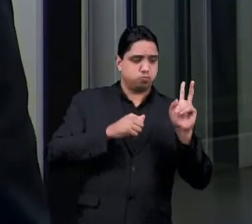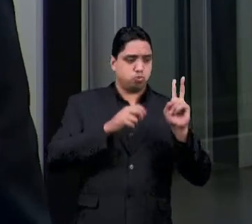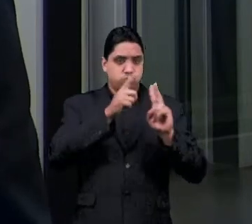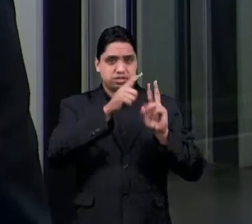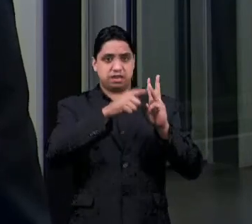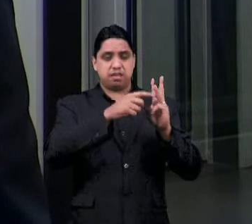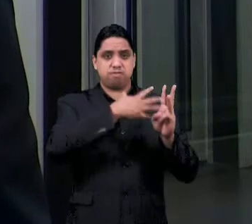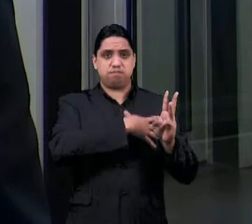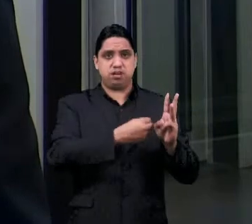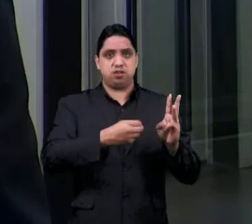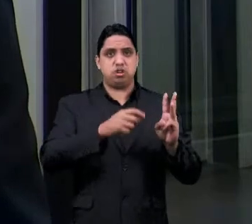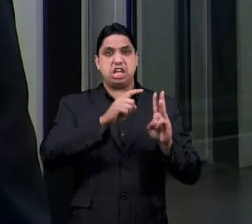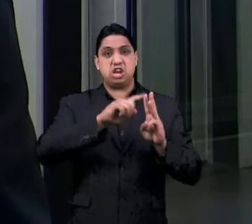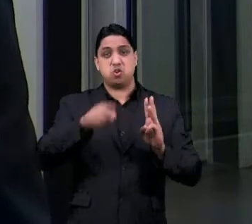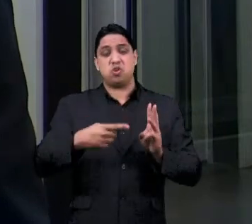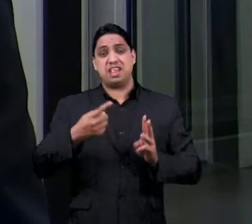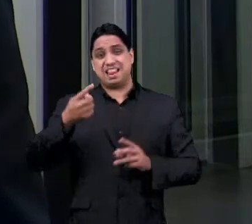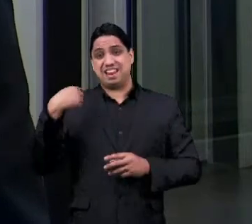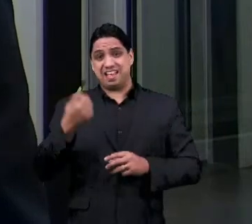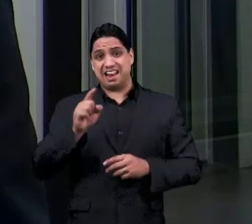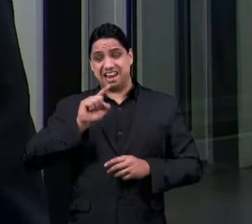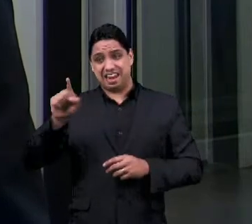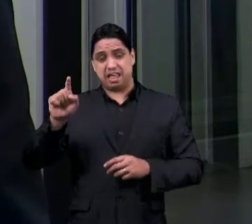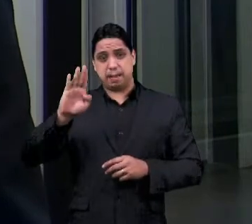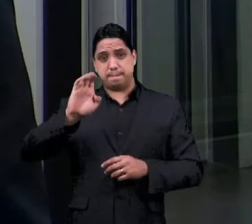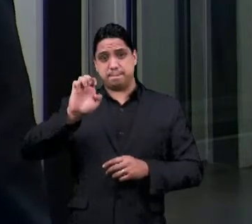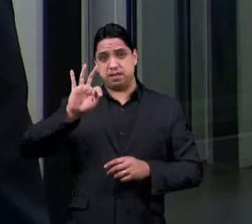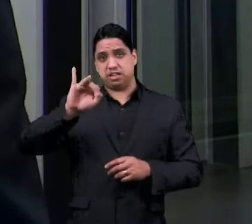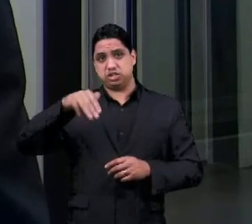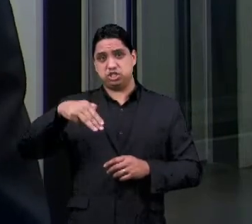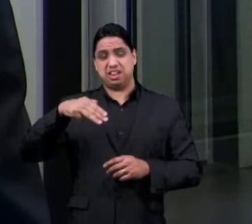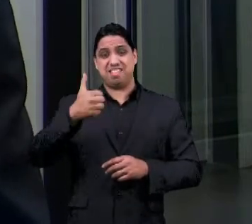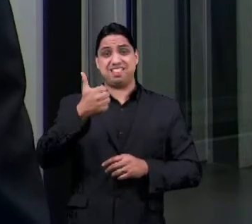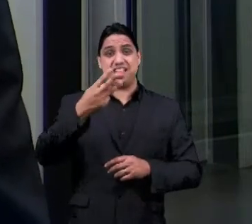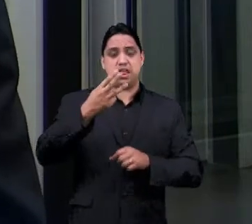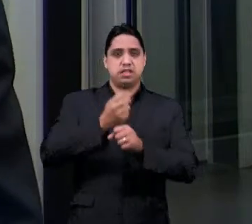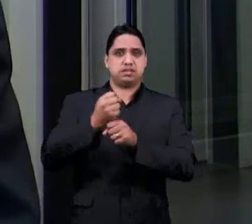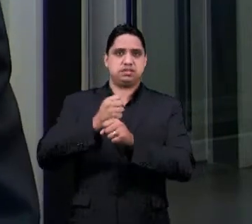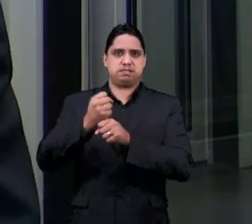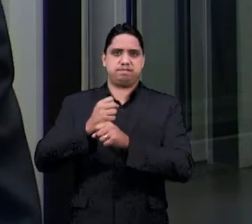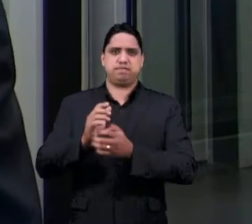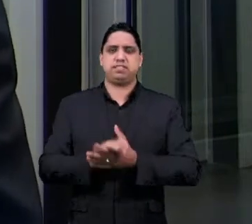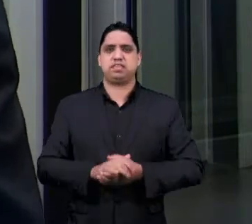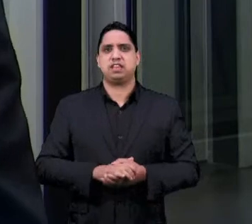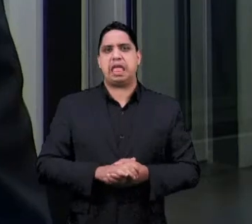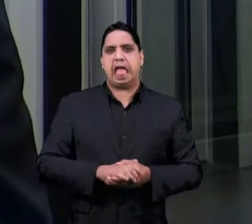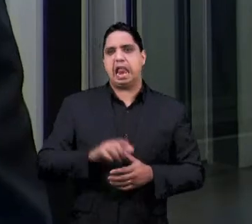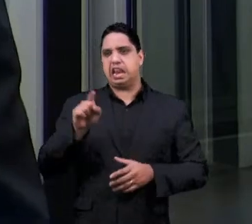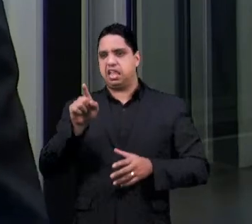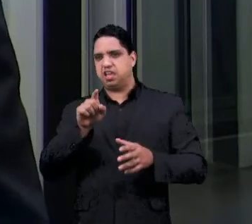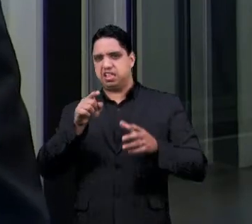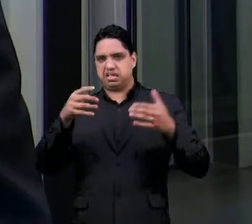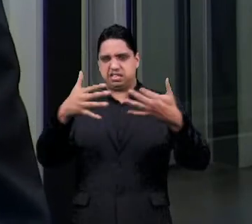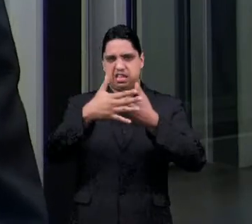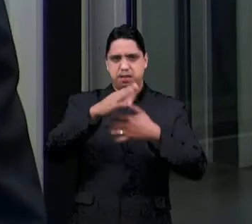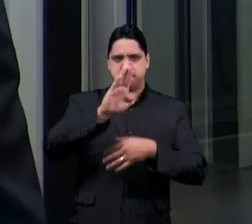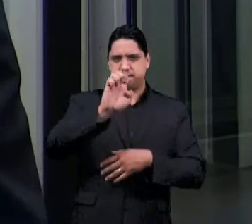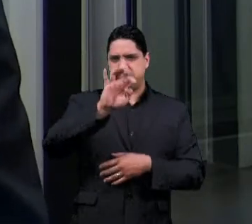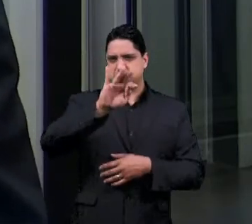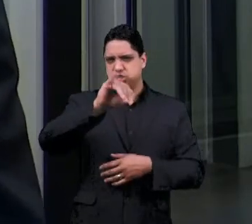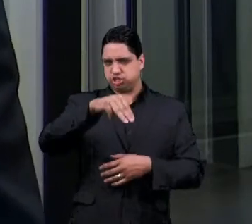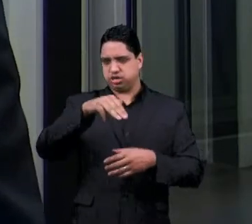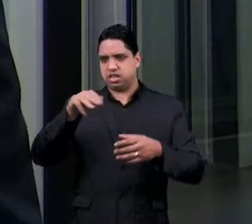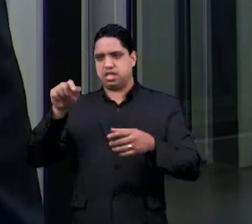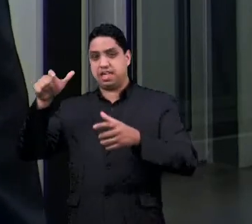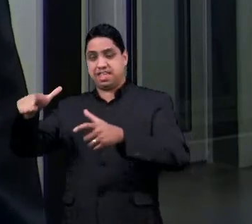E ficamos 13 anos lá. Aí você falou em crescimento ali entre Betim e Contagem, porque